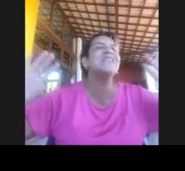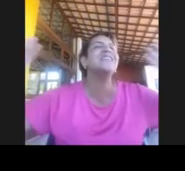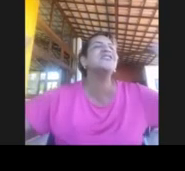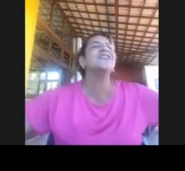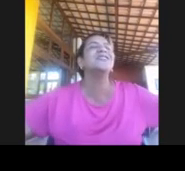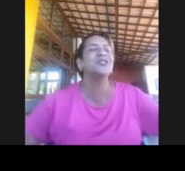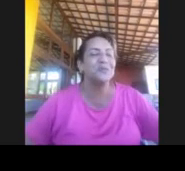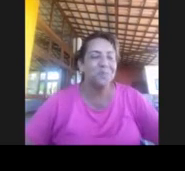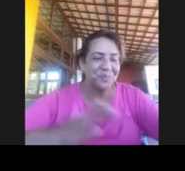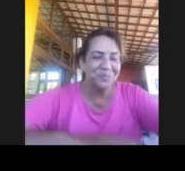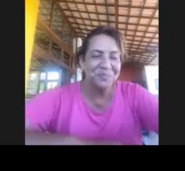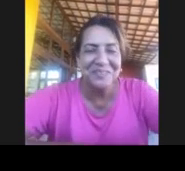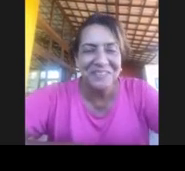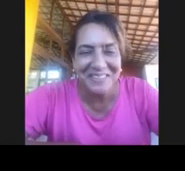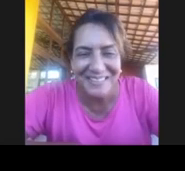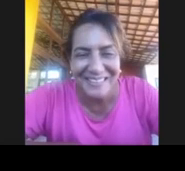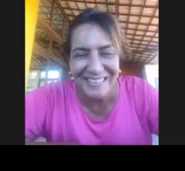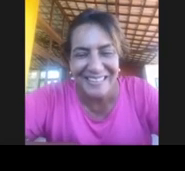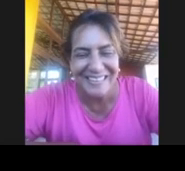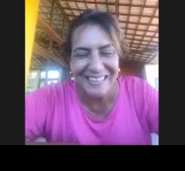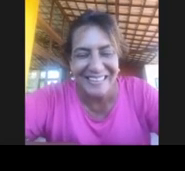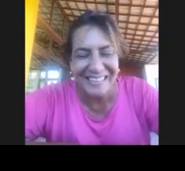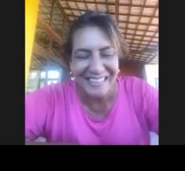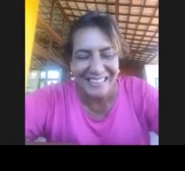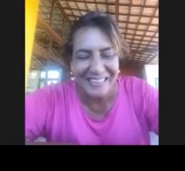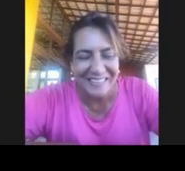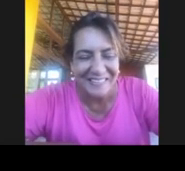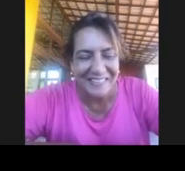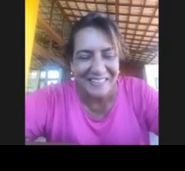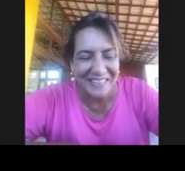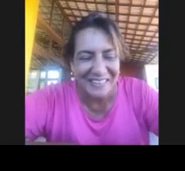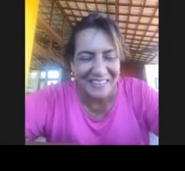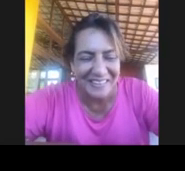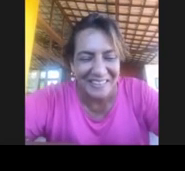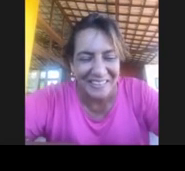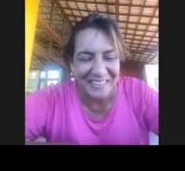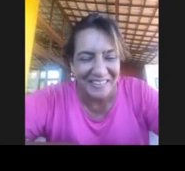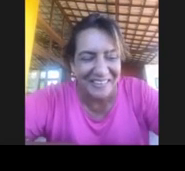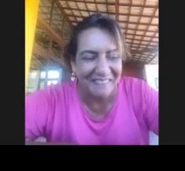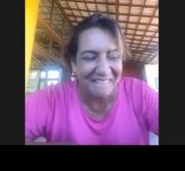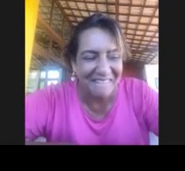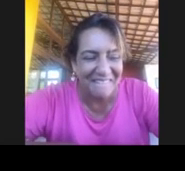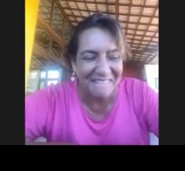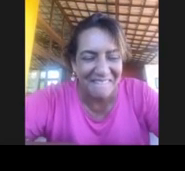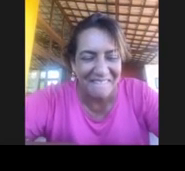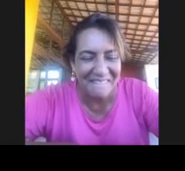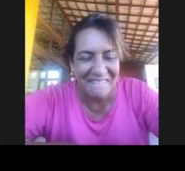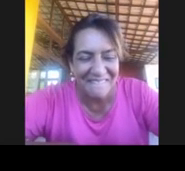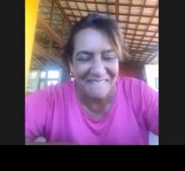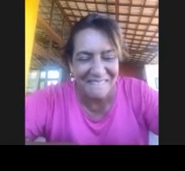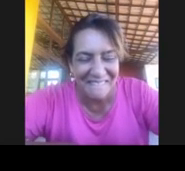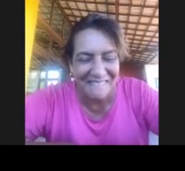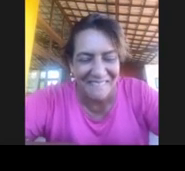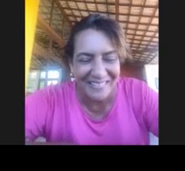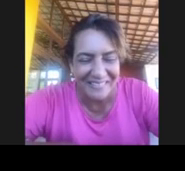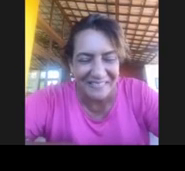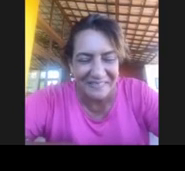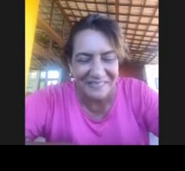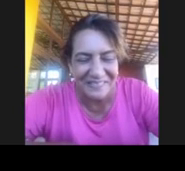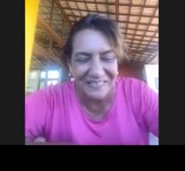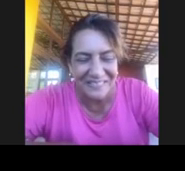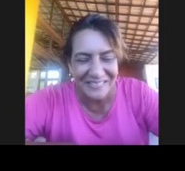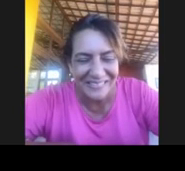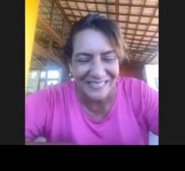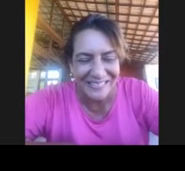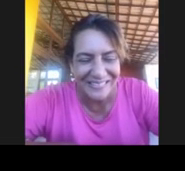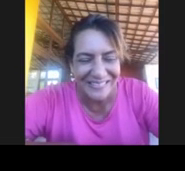e adiante. Não foi não, Ju. Os dois, né, querendo desligar o coisa da minha cara, sair da minha sessão. Eu falei,